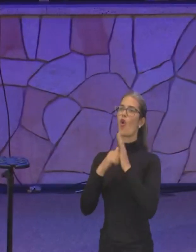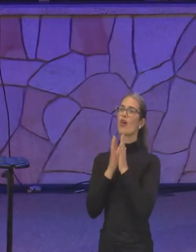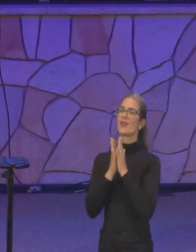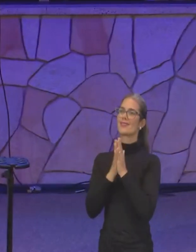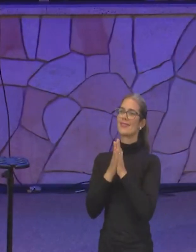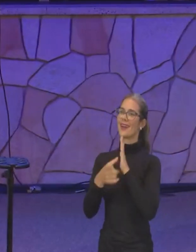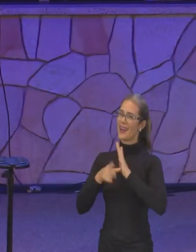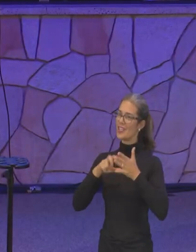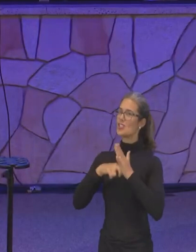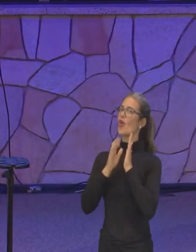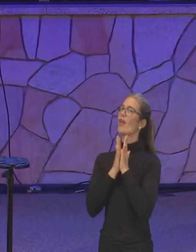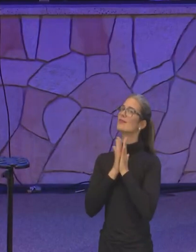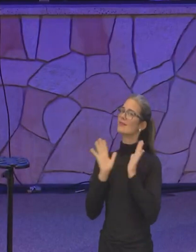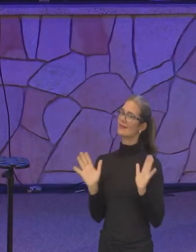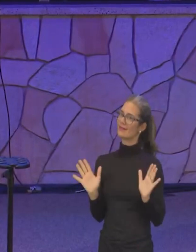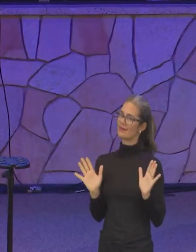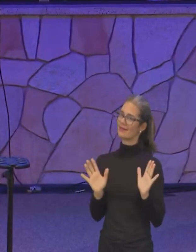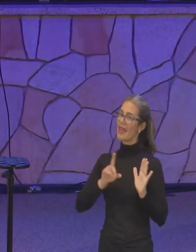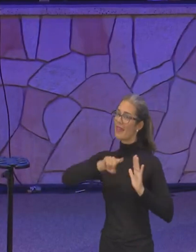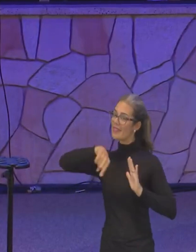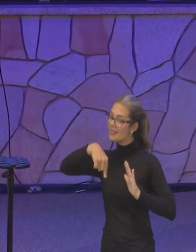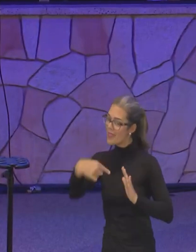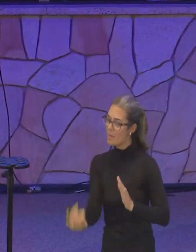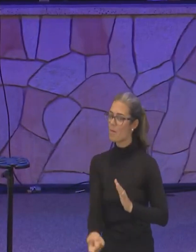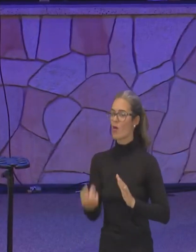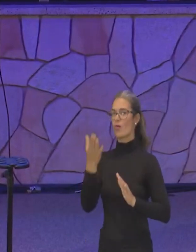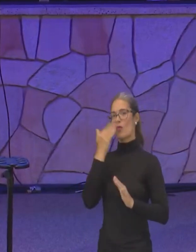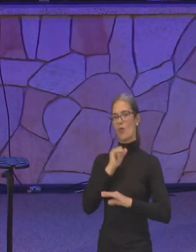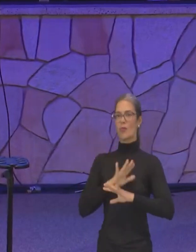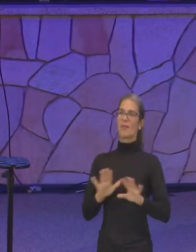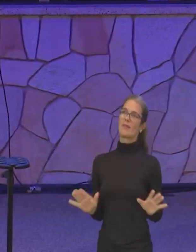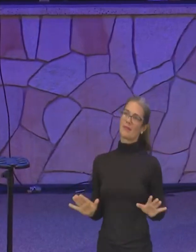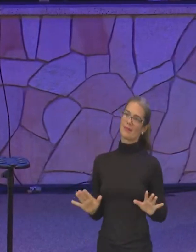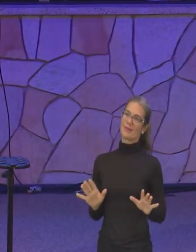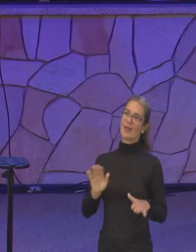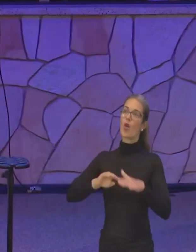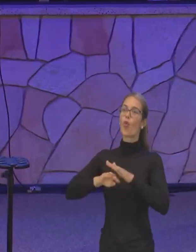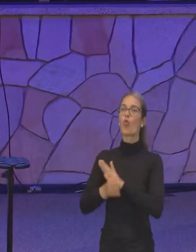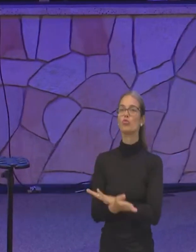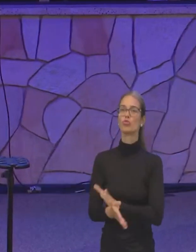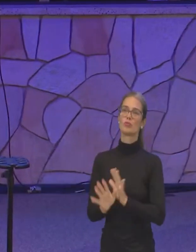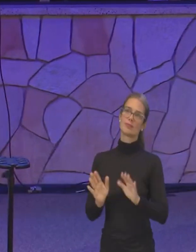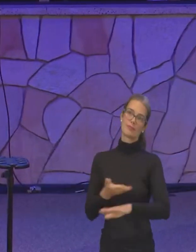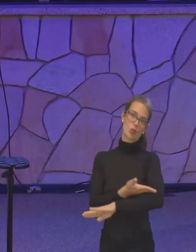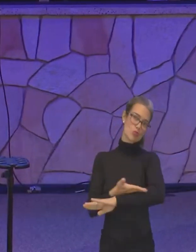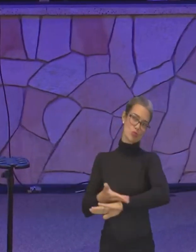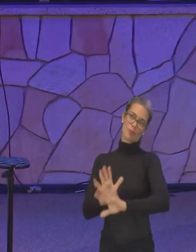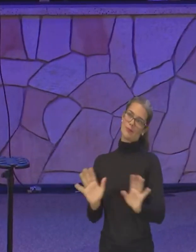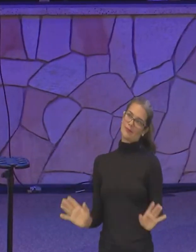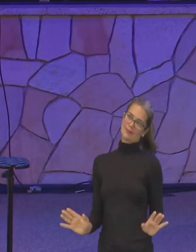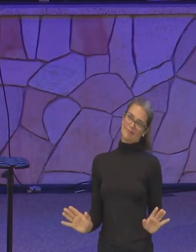Esse era um preceito, um costume, um savi.